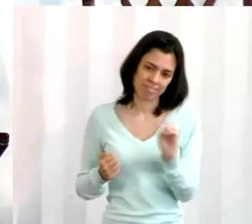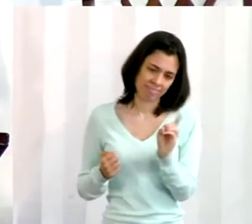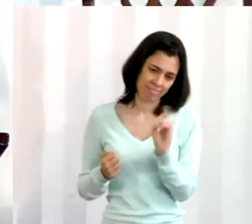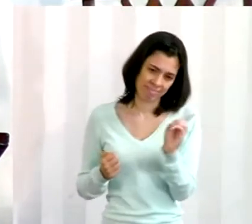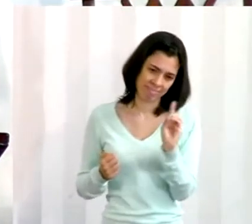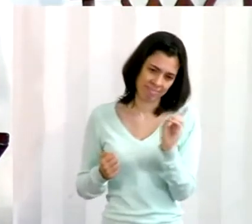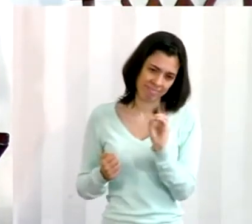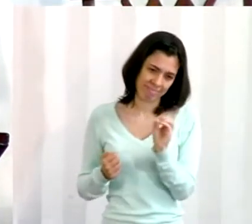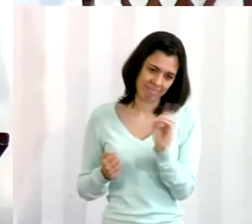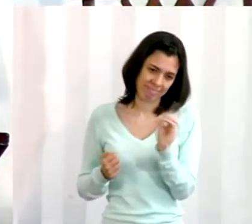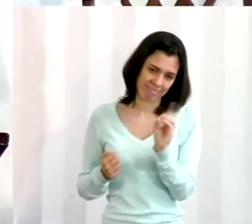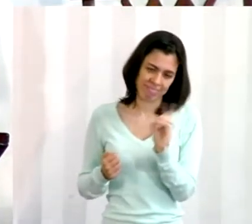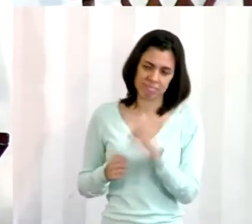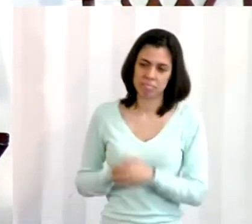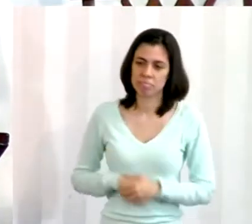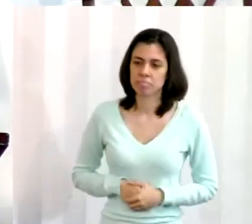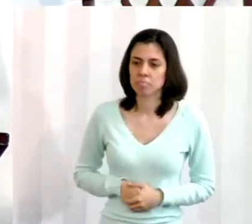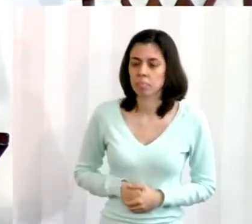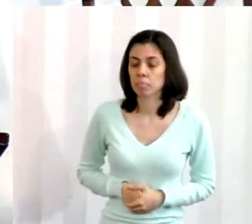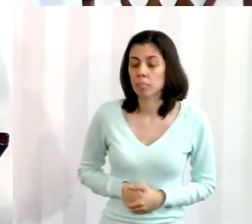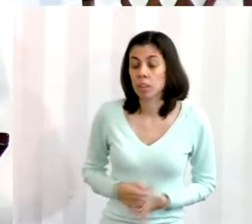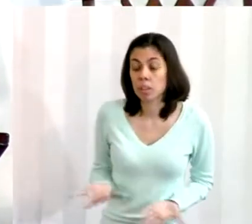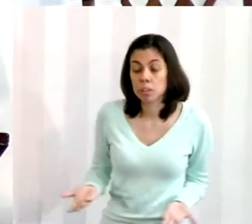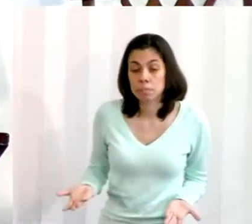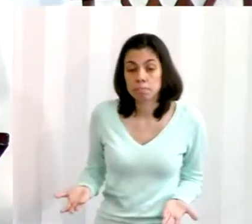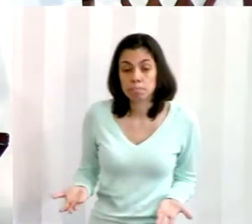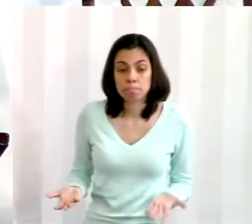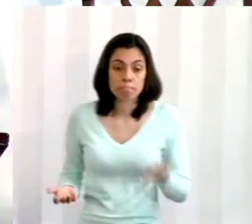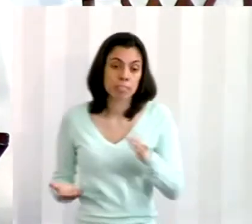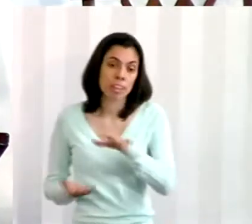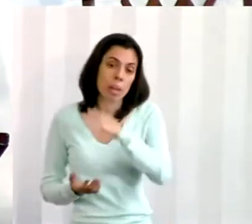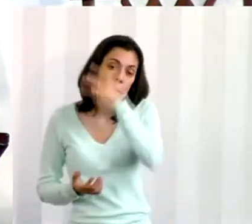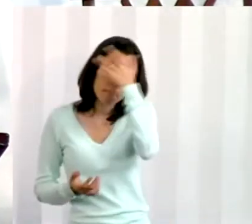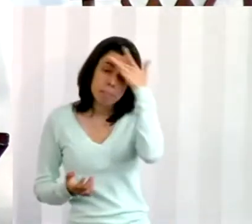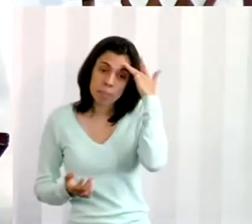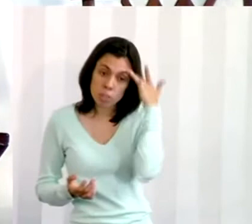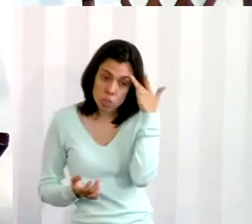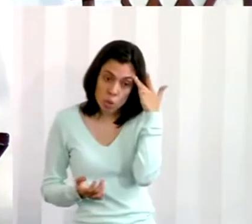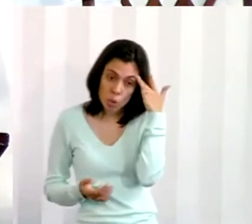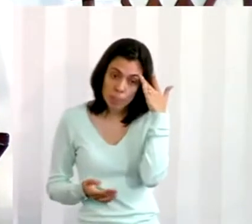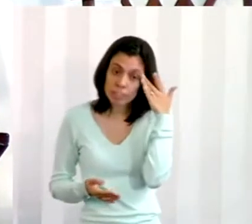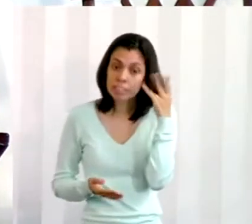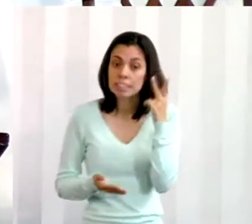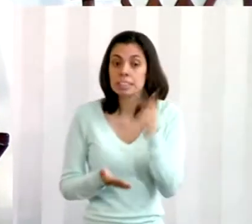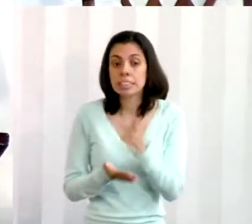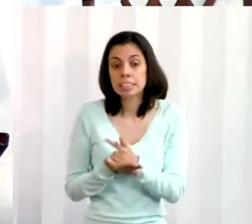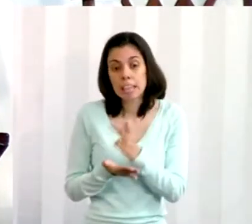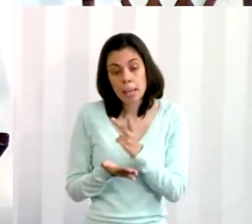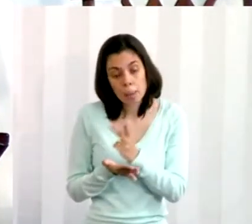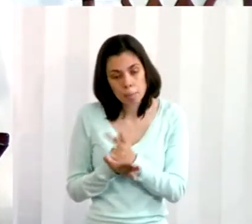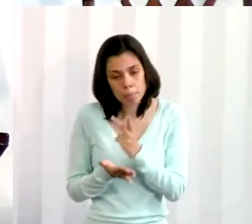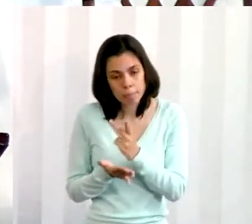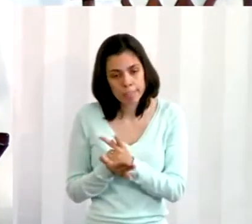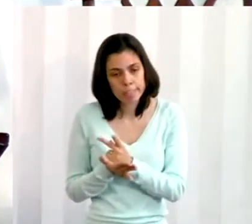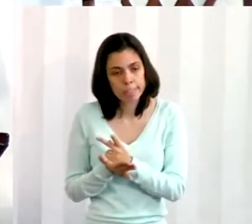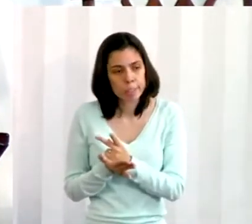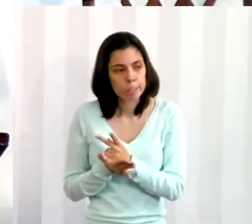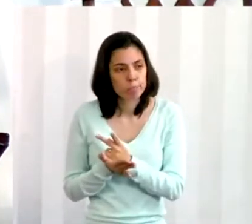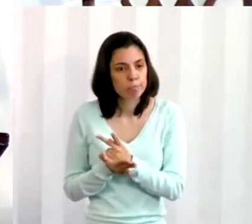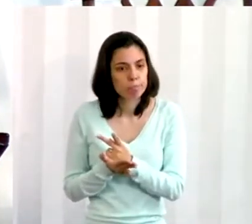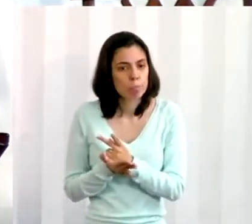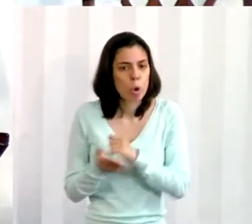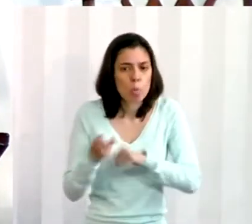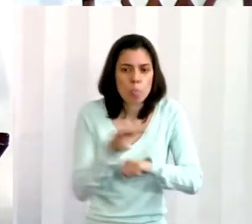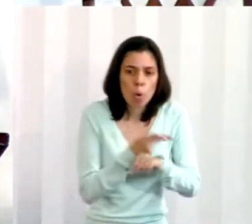bíblico, seja nas clínicas de muitas ciências humanas, mais e mais pessoas estão sucumbindo